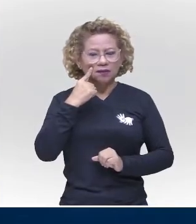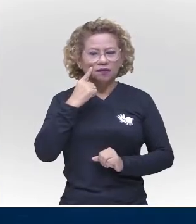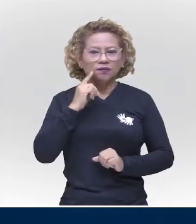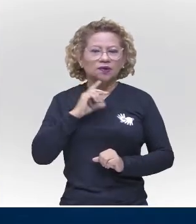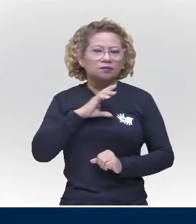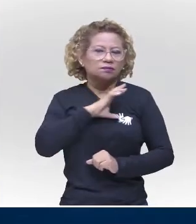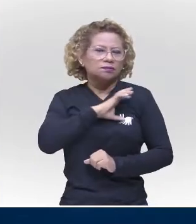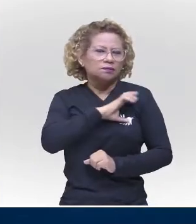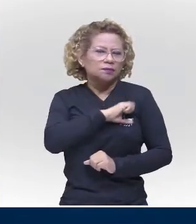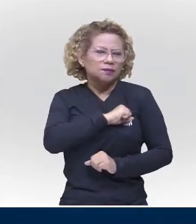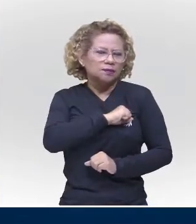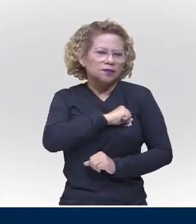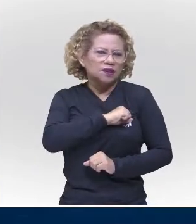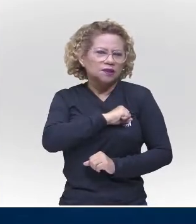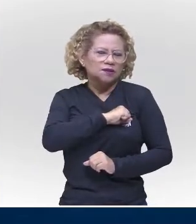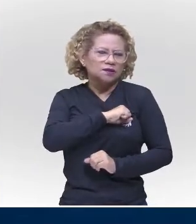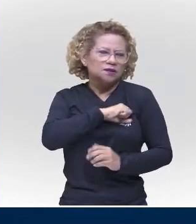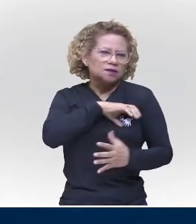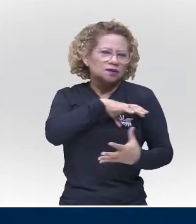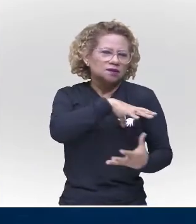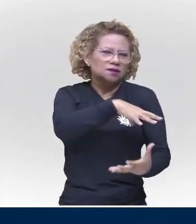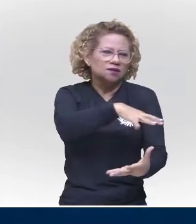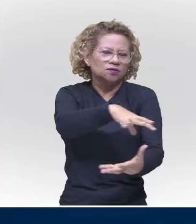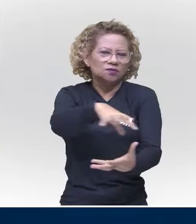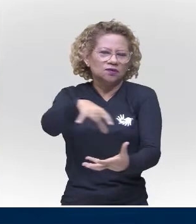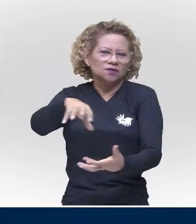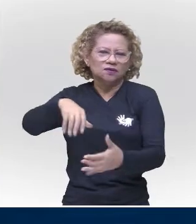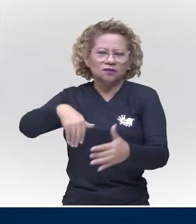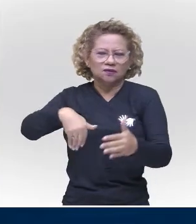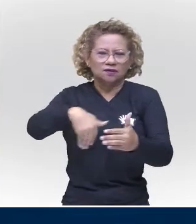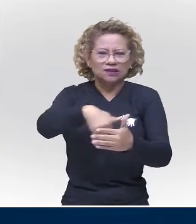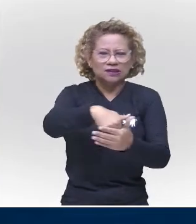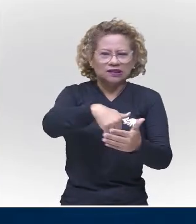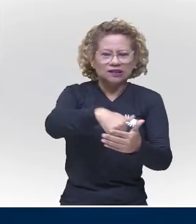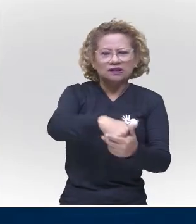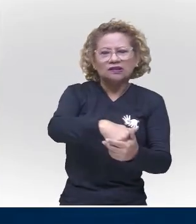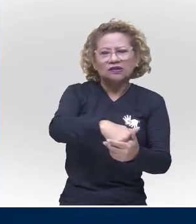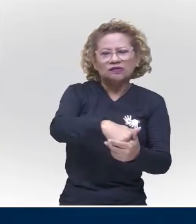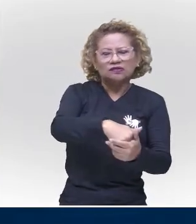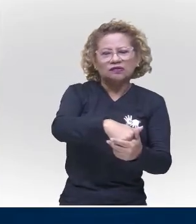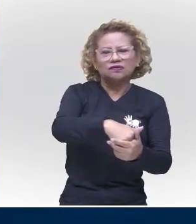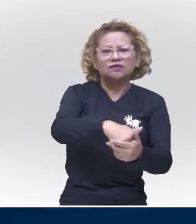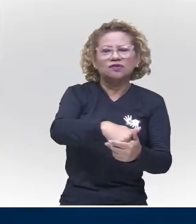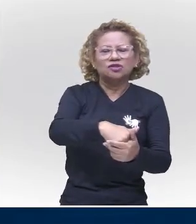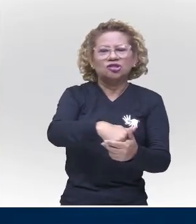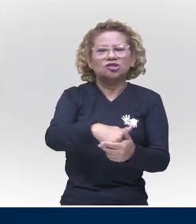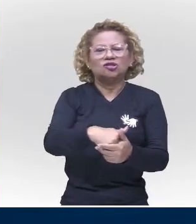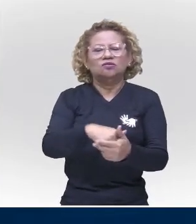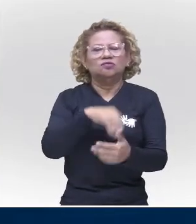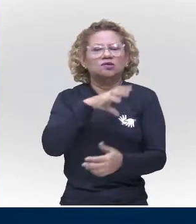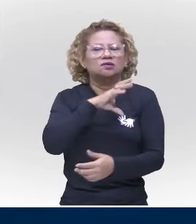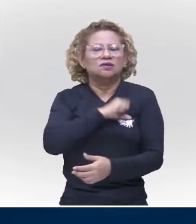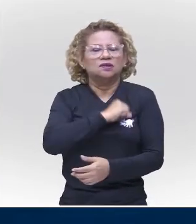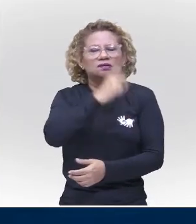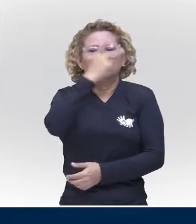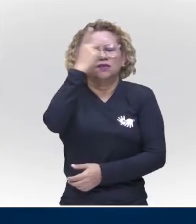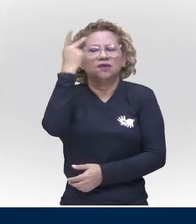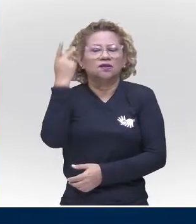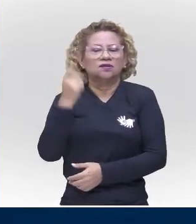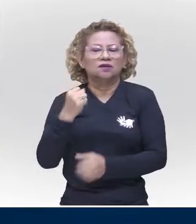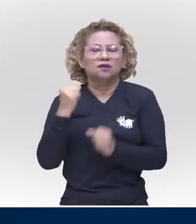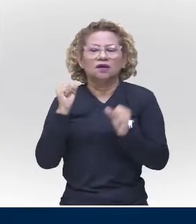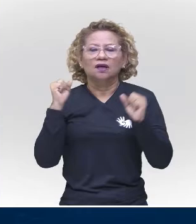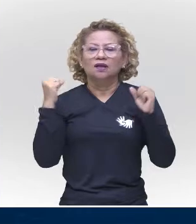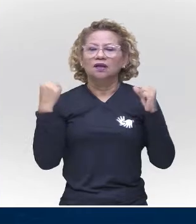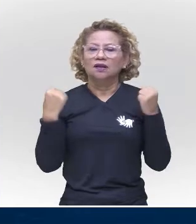é super reconhecido no mundo inteiro, né? Tanto é que nós temos aí a Copa do Futebol. E